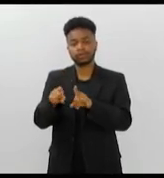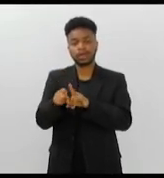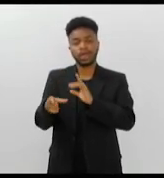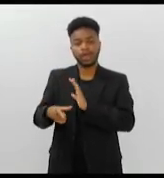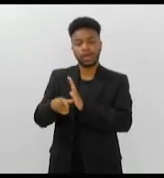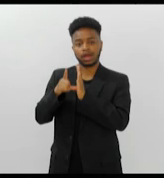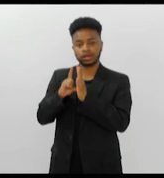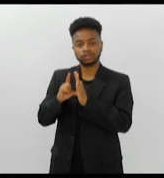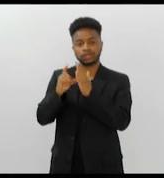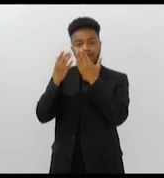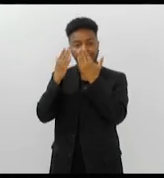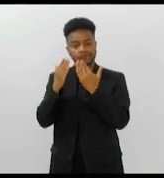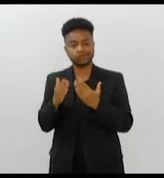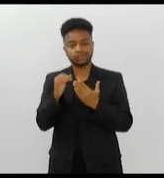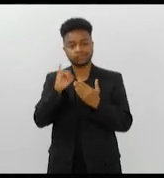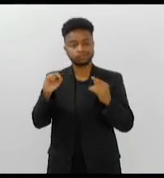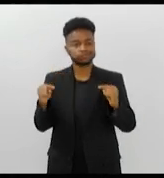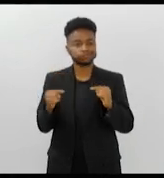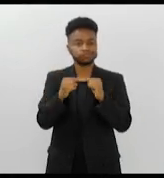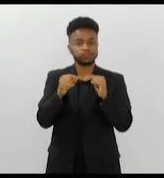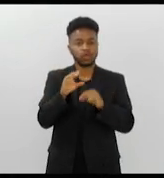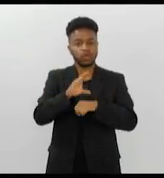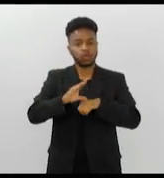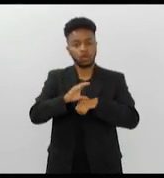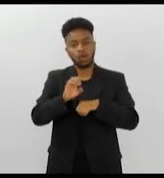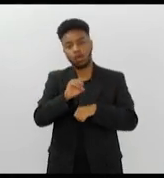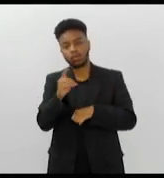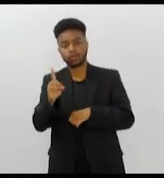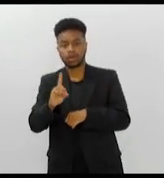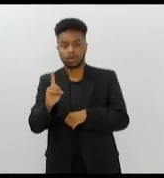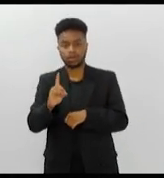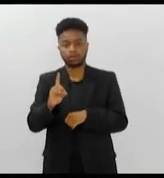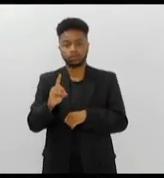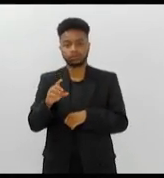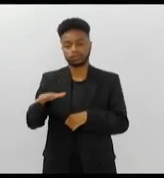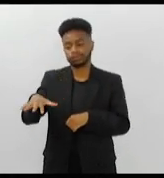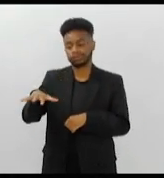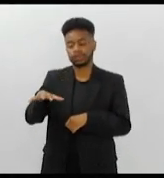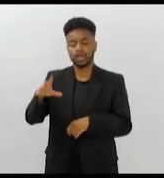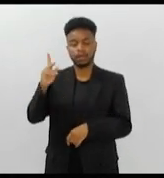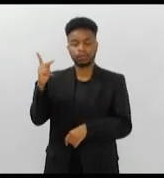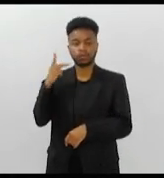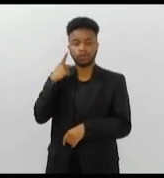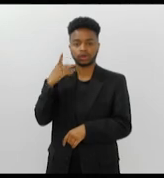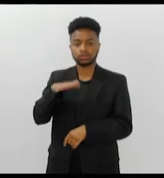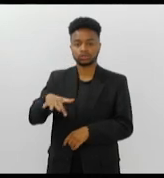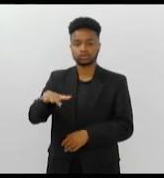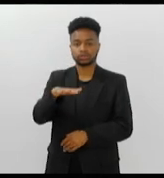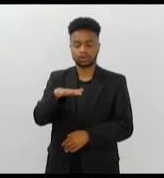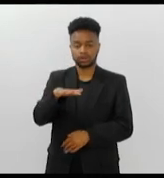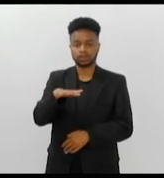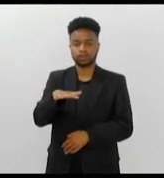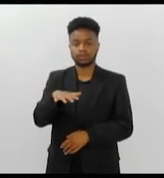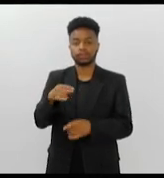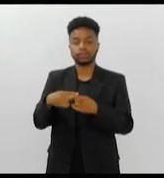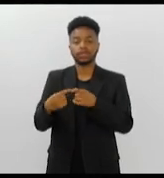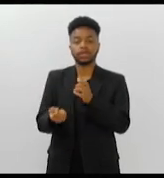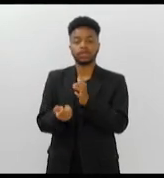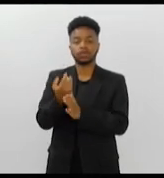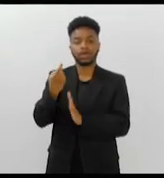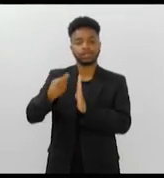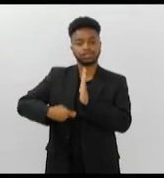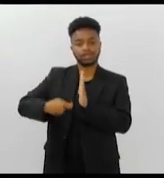constitucionalidade da mesma pela Procuradoria Geral do Estado que criou a taxa de